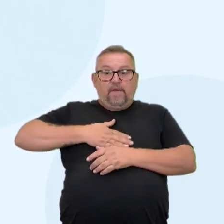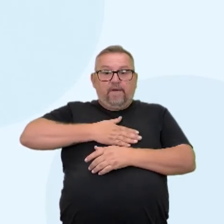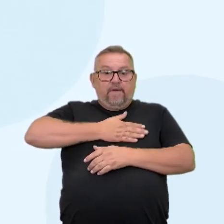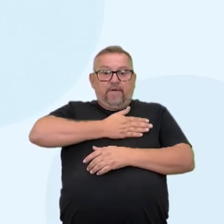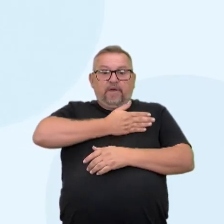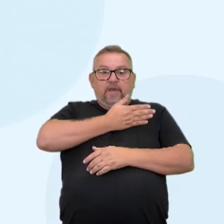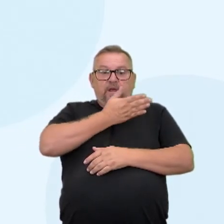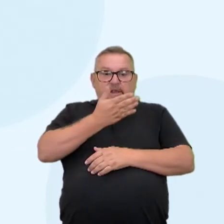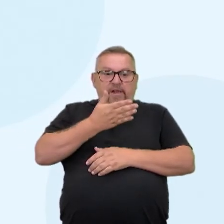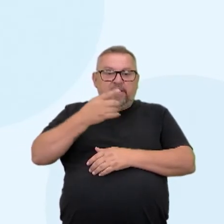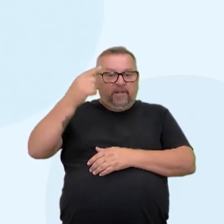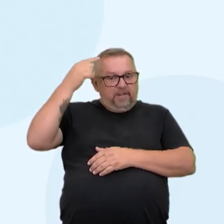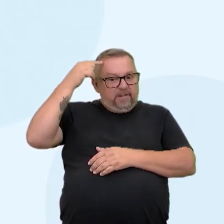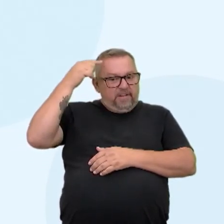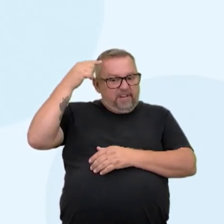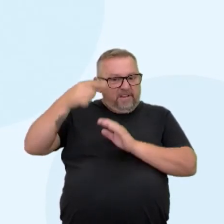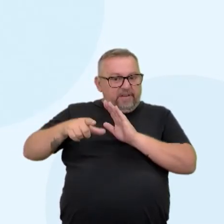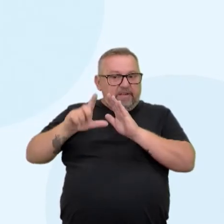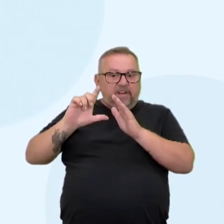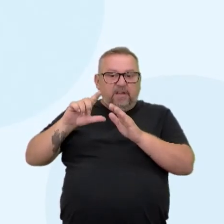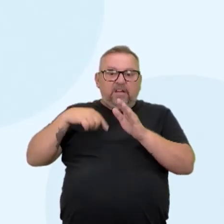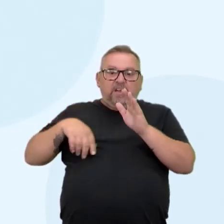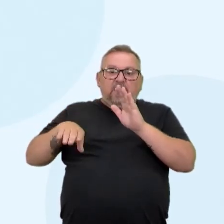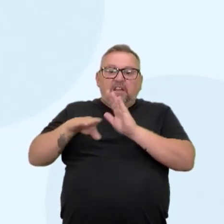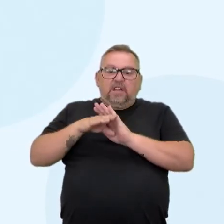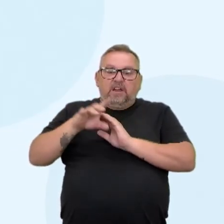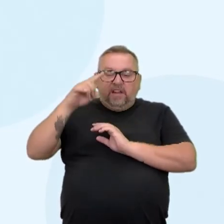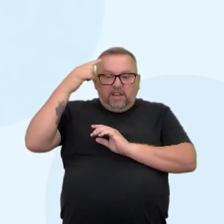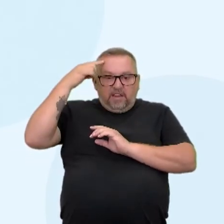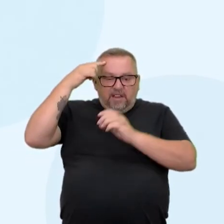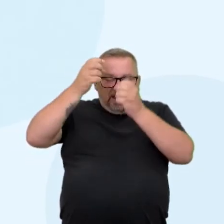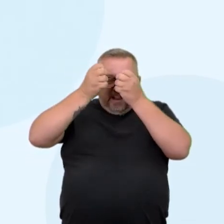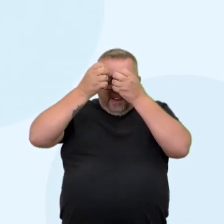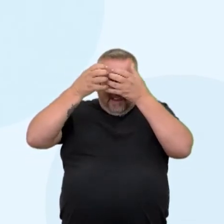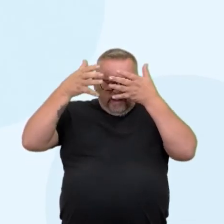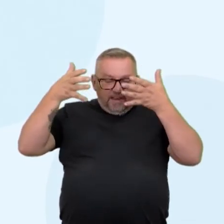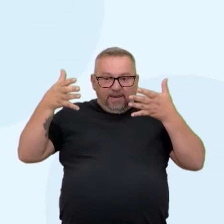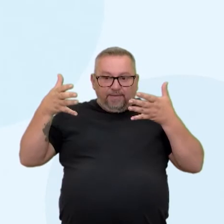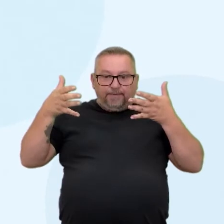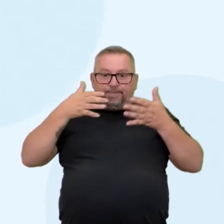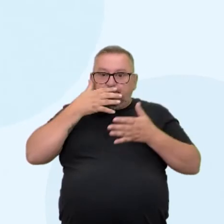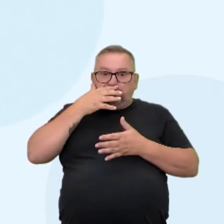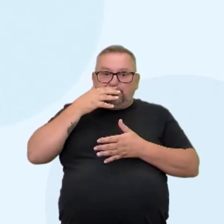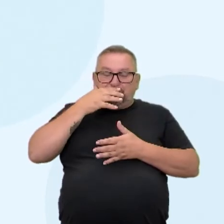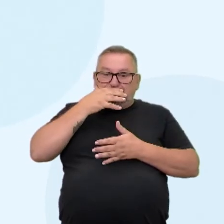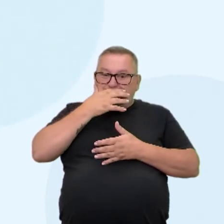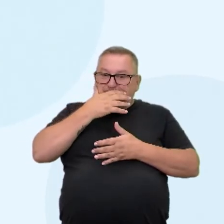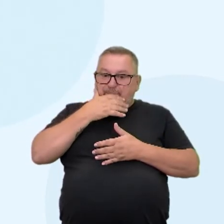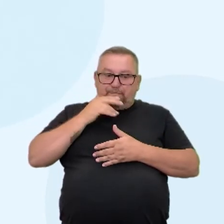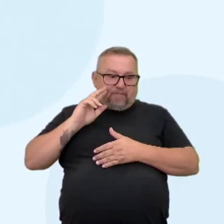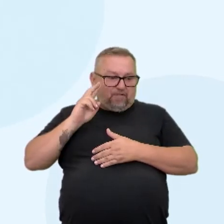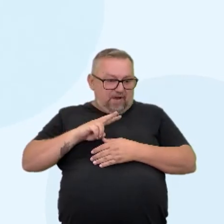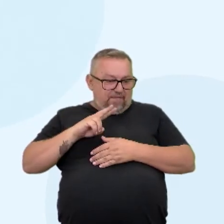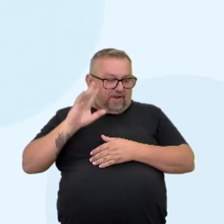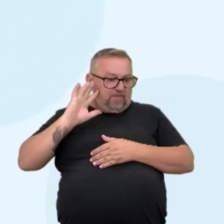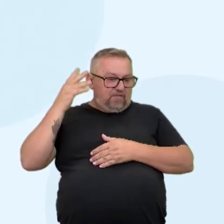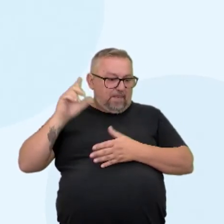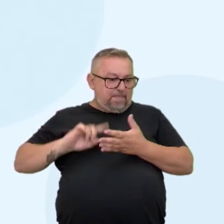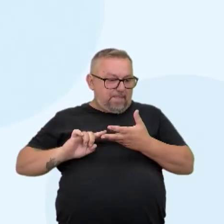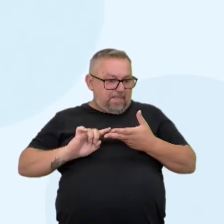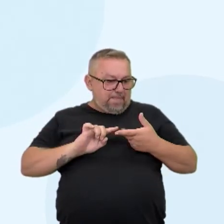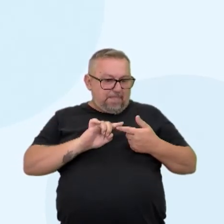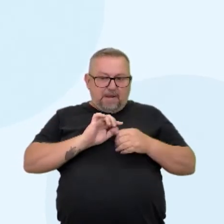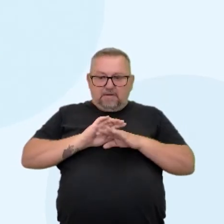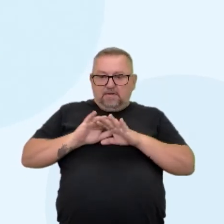e precipitações que eu tenha então do tipo assim eu olho para isso já deduzo isso isso isso isso